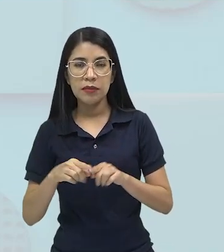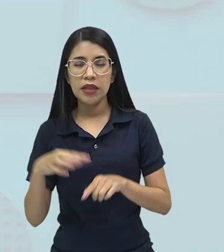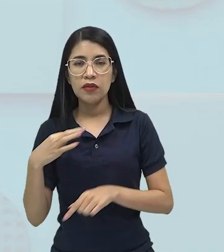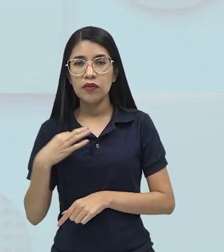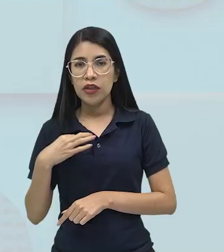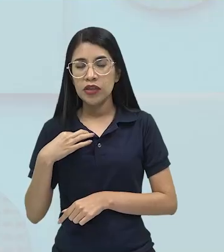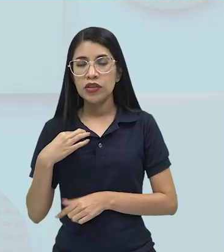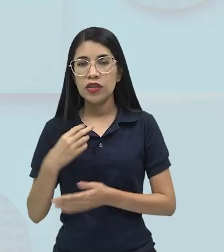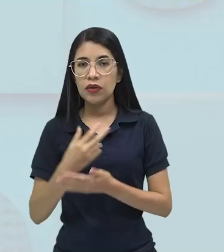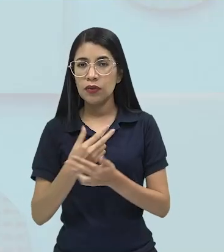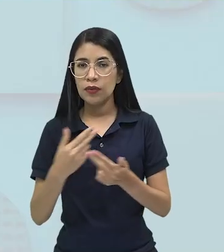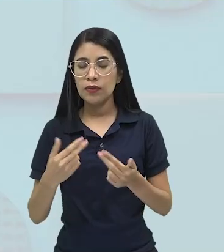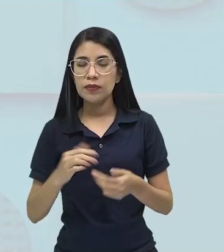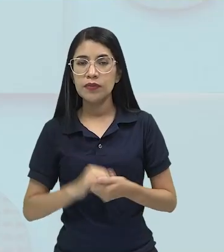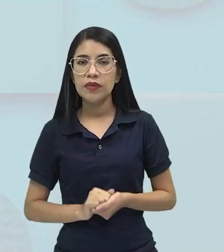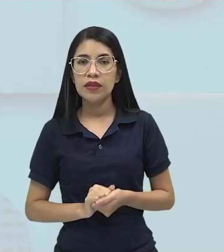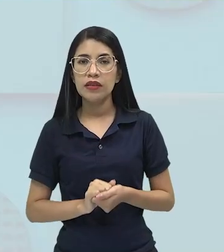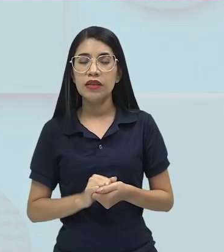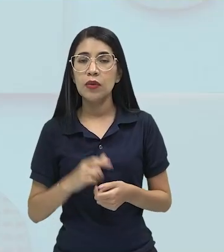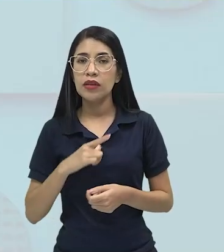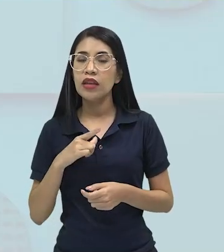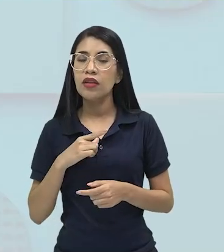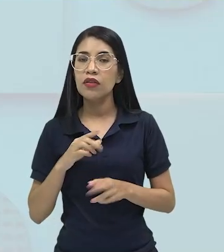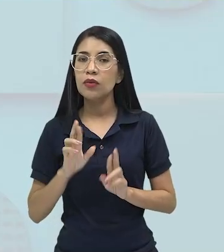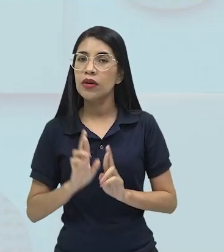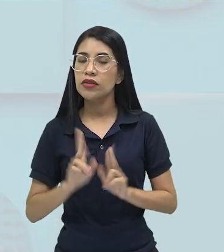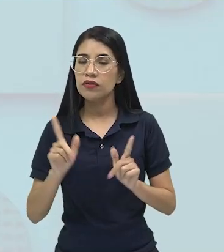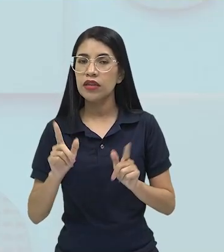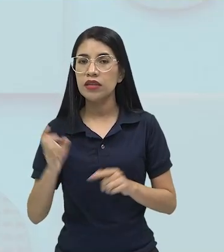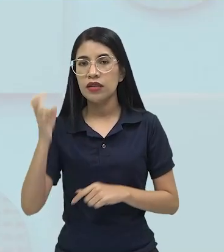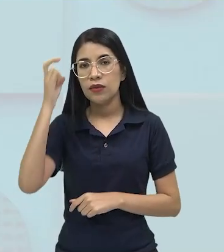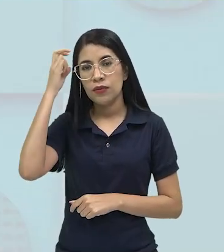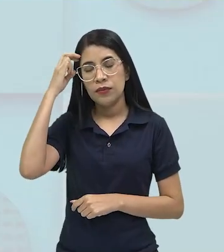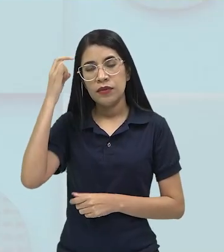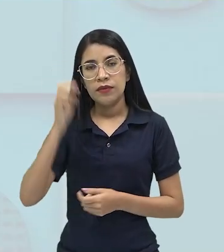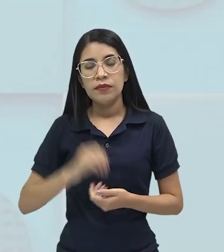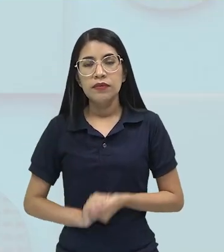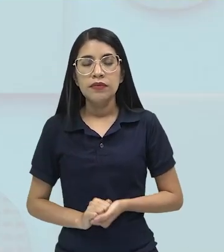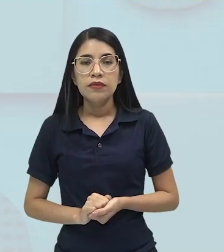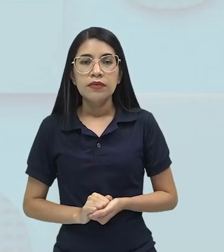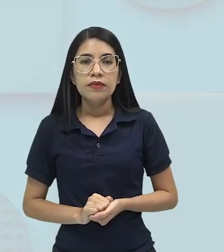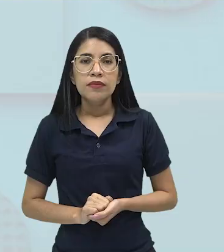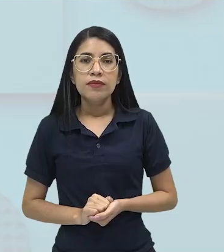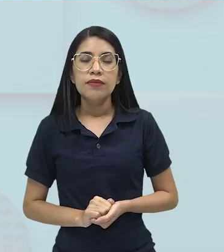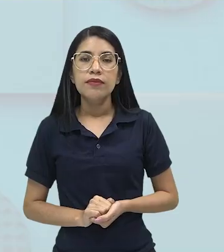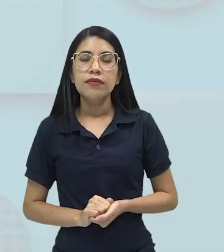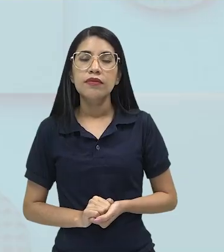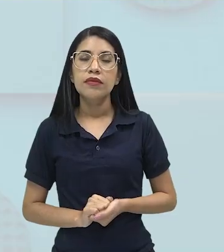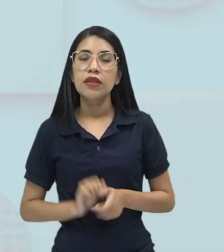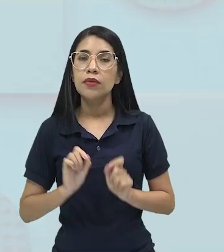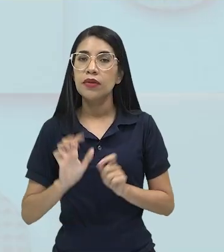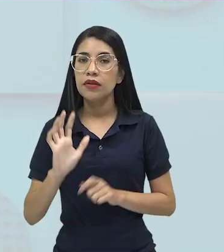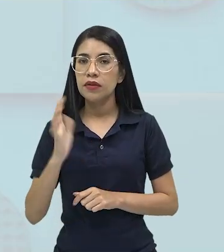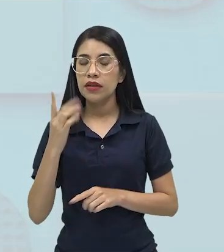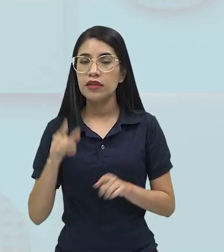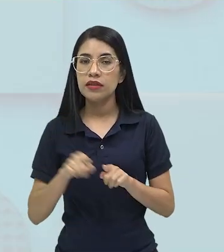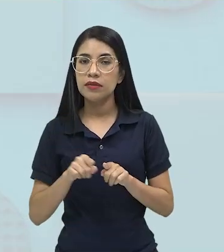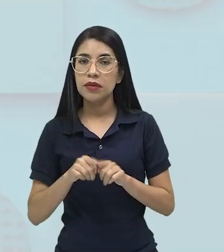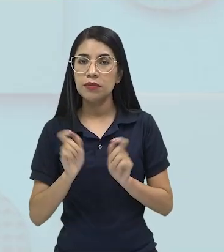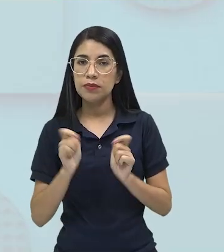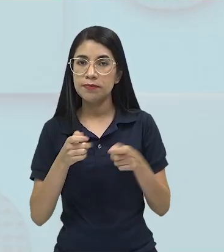coisas. E aí houve o quê? Um choque de cultura, né? E aí, com isso, a gente observa